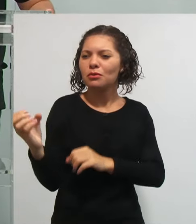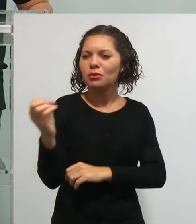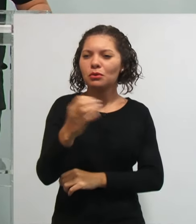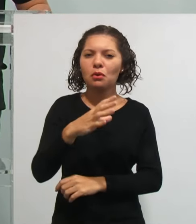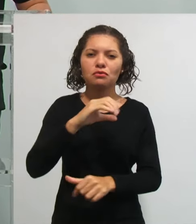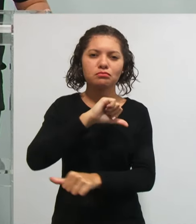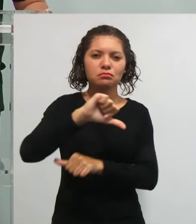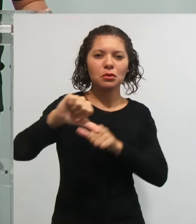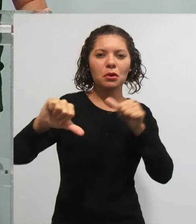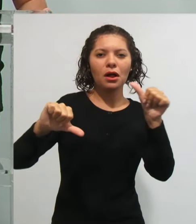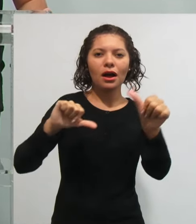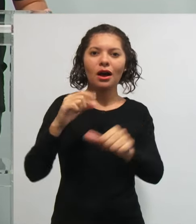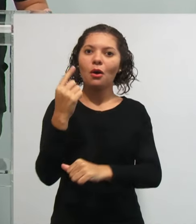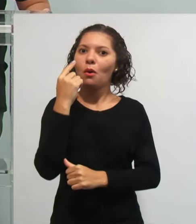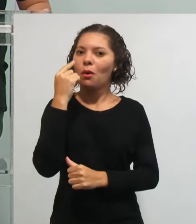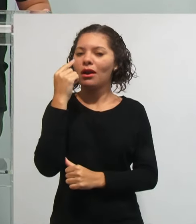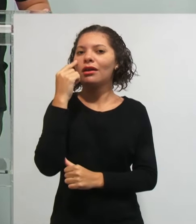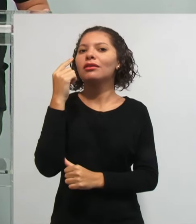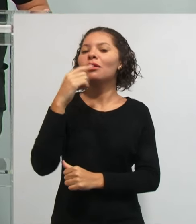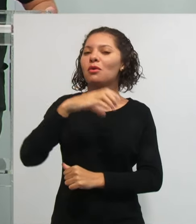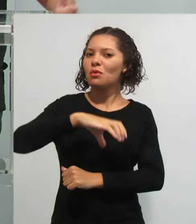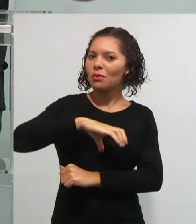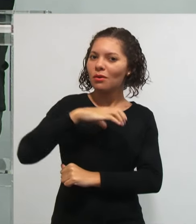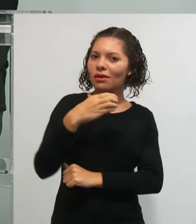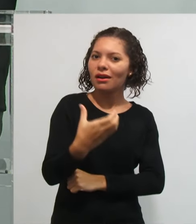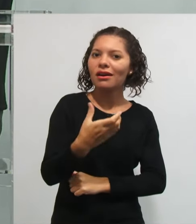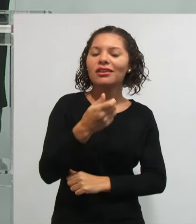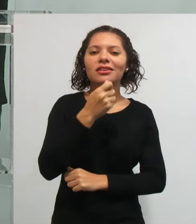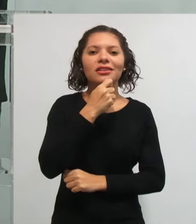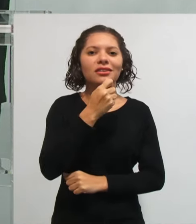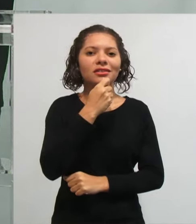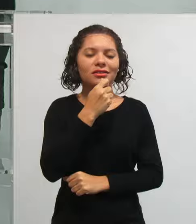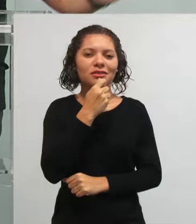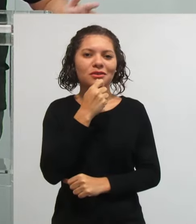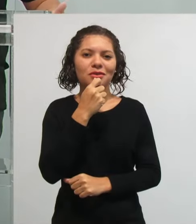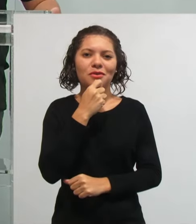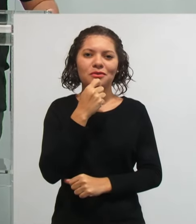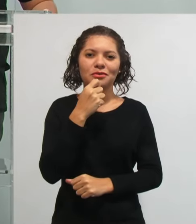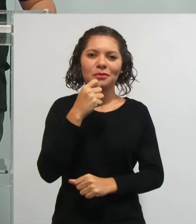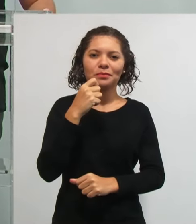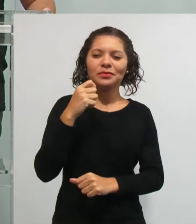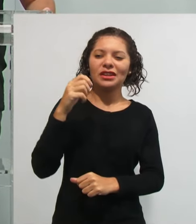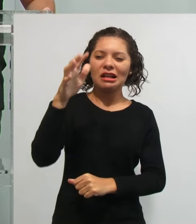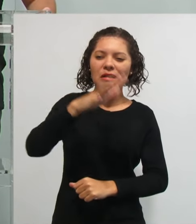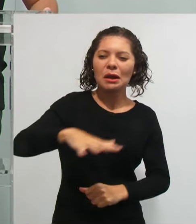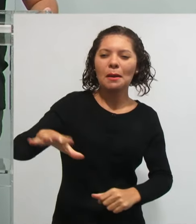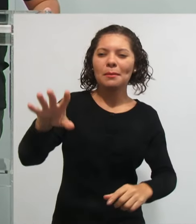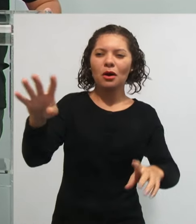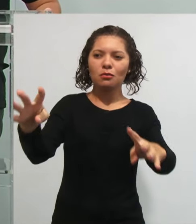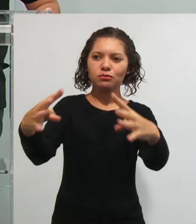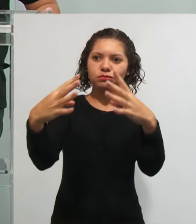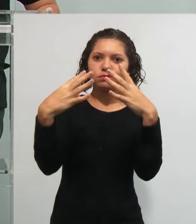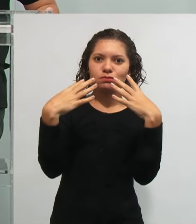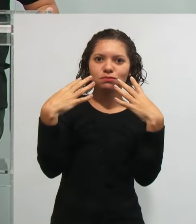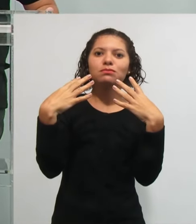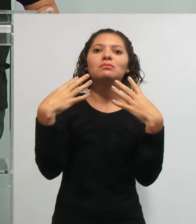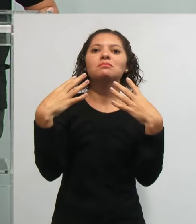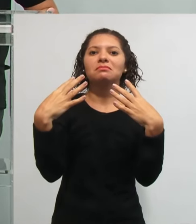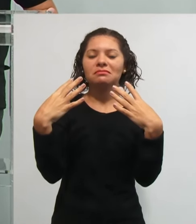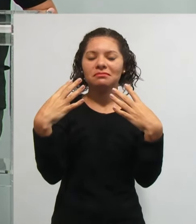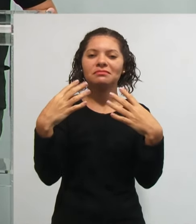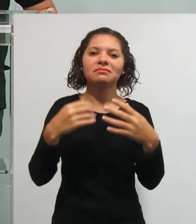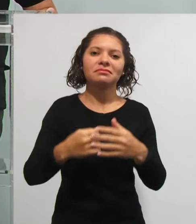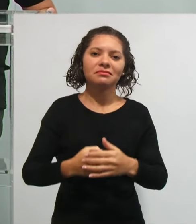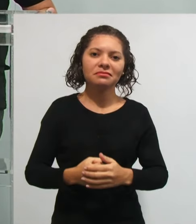mercado olha só a ousadia de Steve Jobs diante aí de milhares de pessoas que estavam acompanhando aquele lançamento